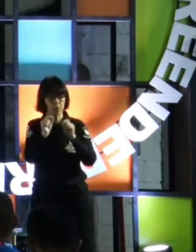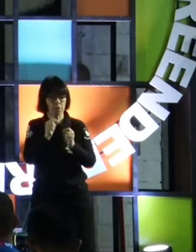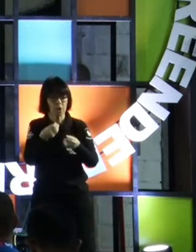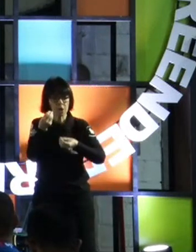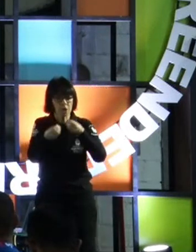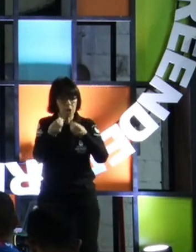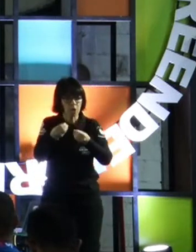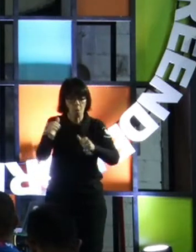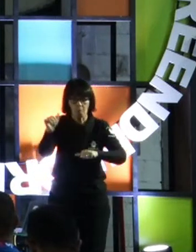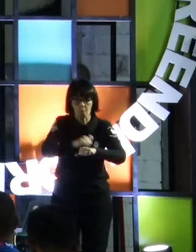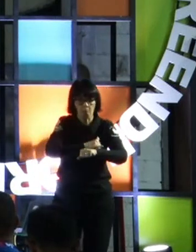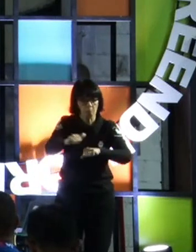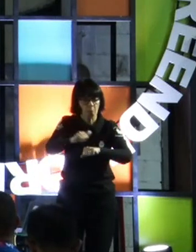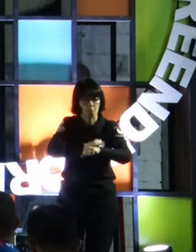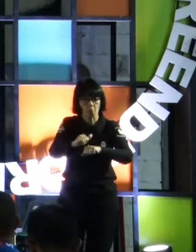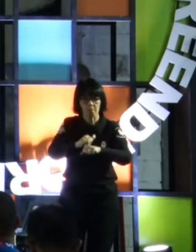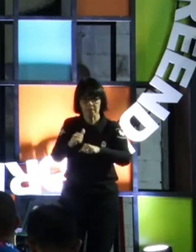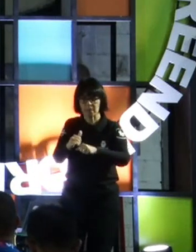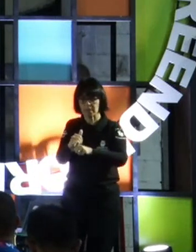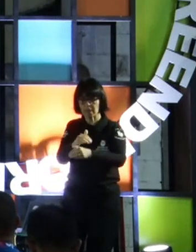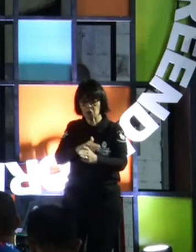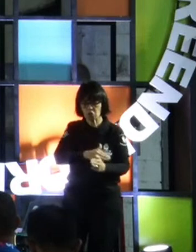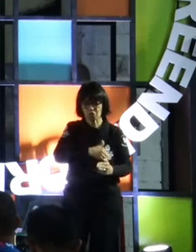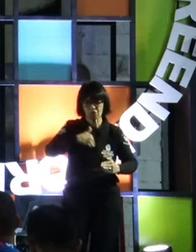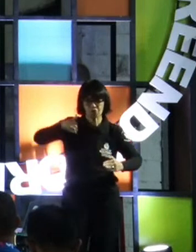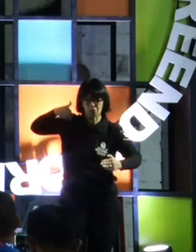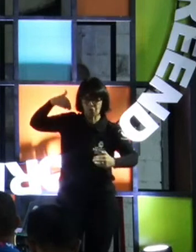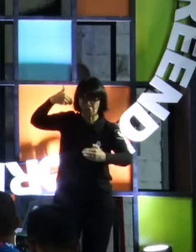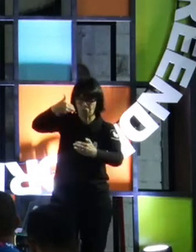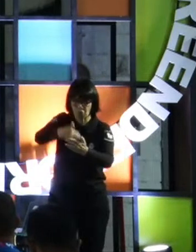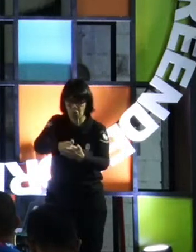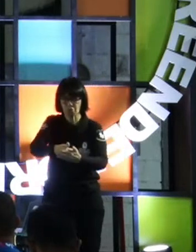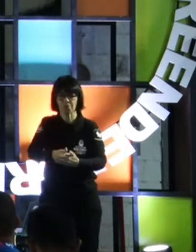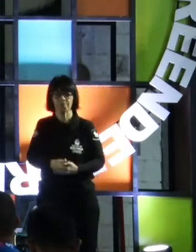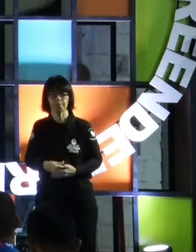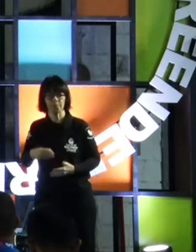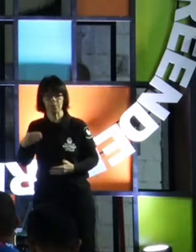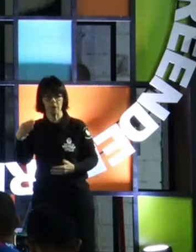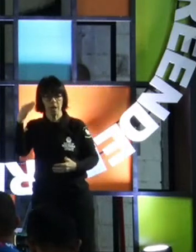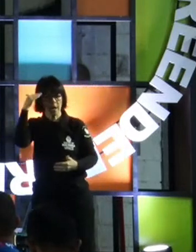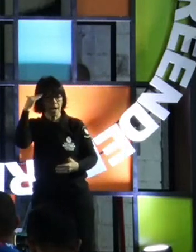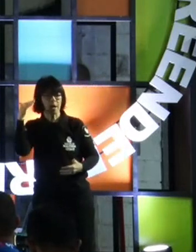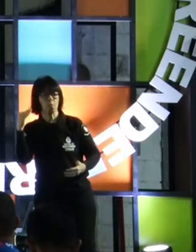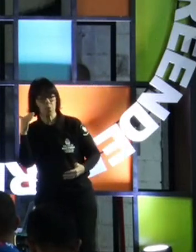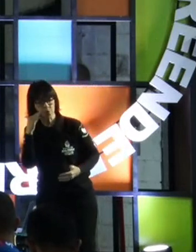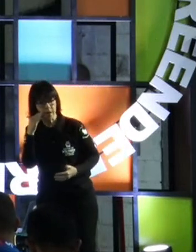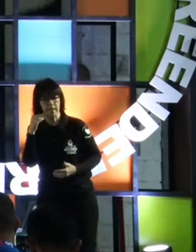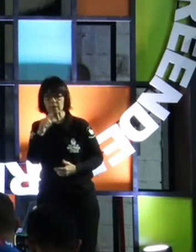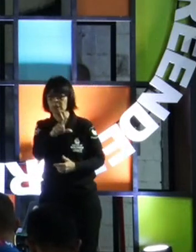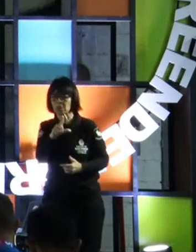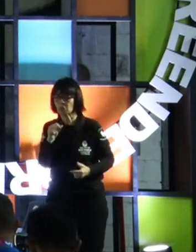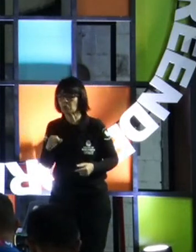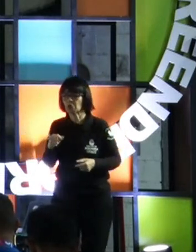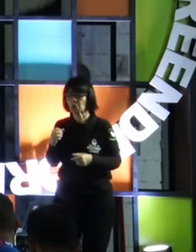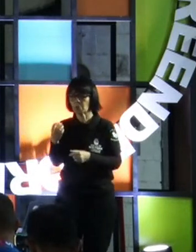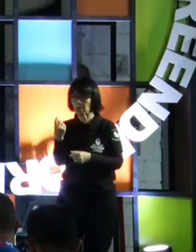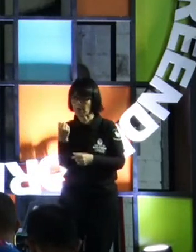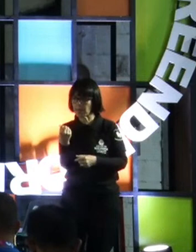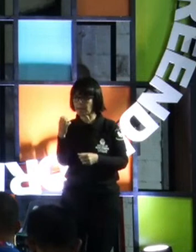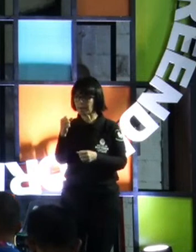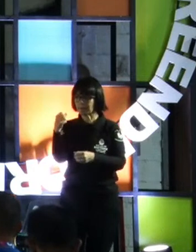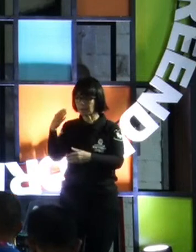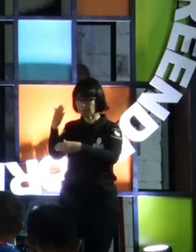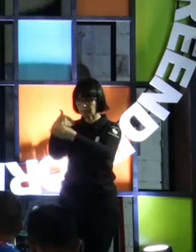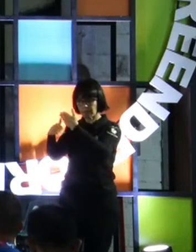uma estratégia de longo prazo. A Coreia do Sul decidiu, há 60 anos, que a Coreia do Sul